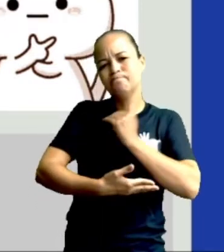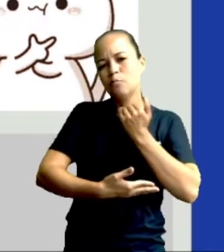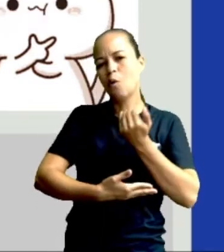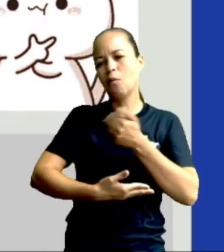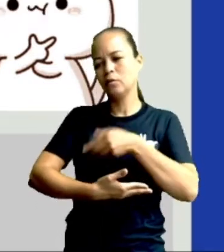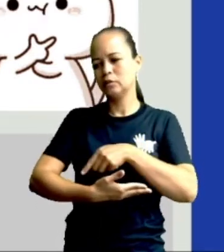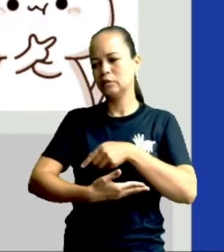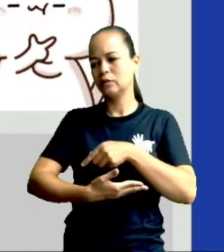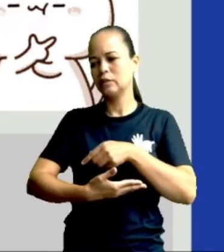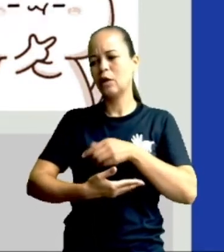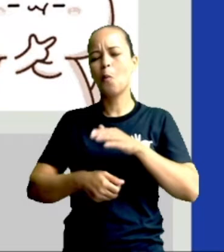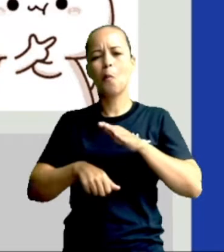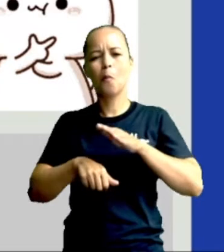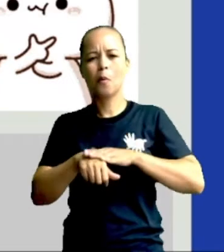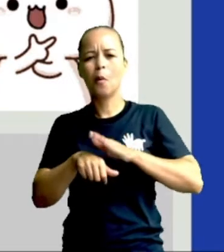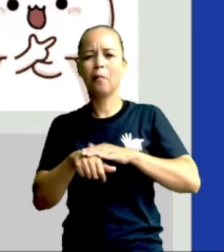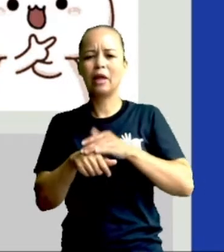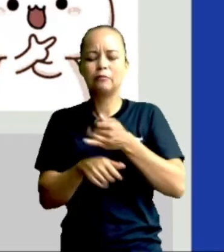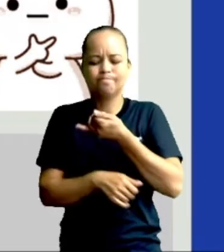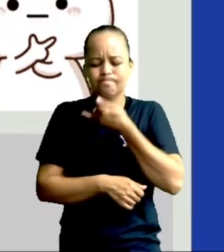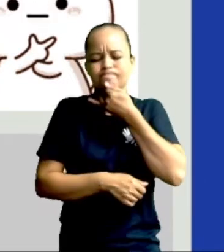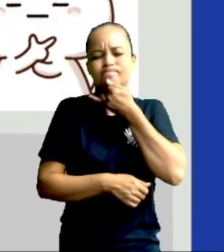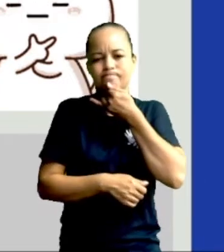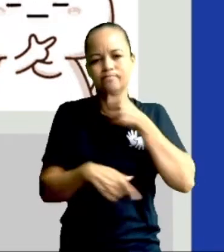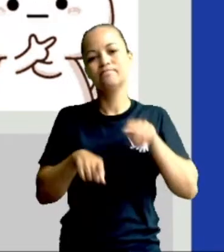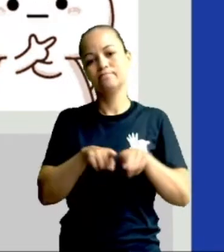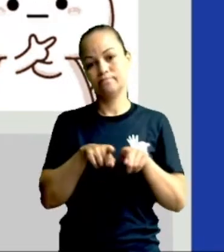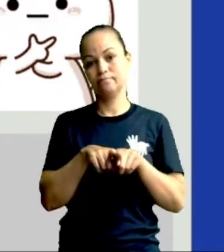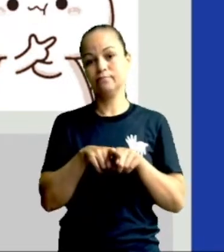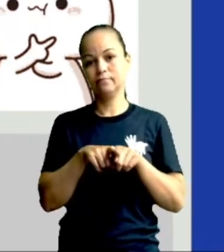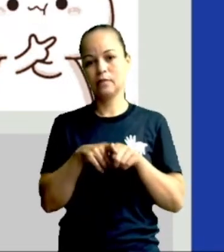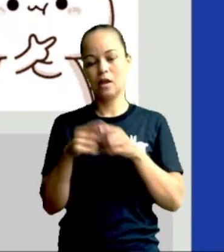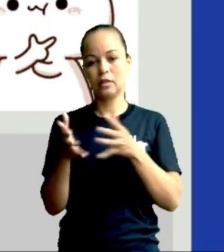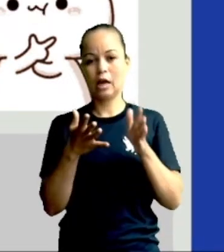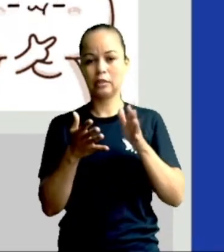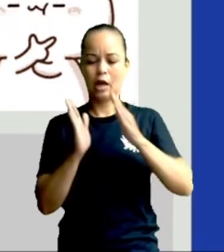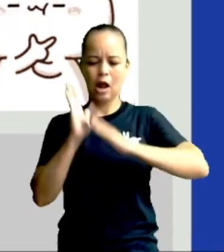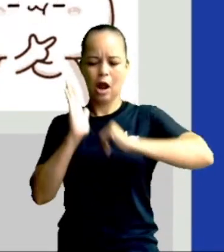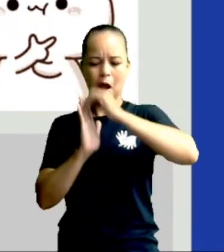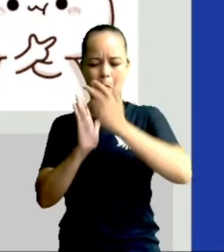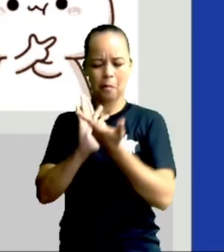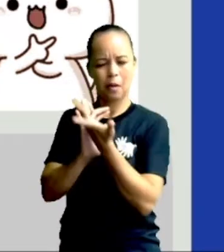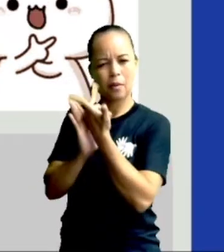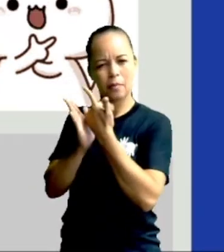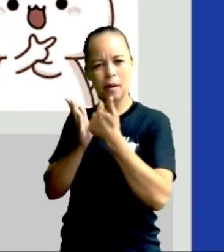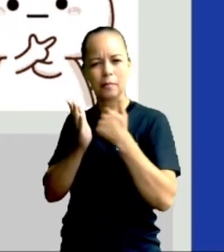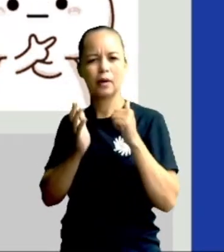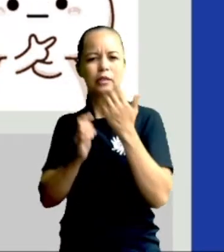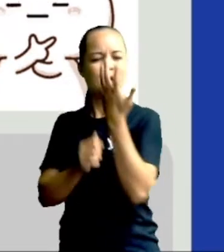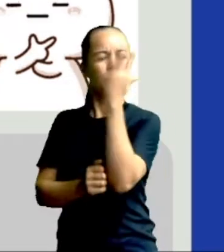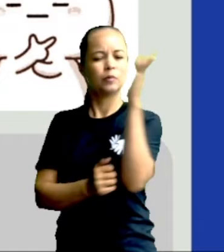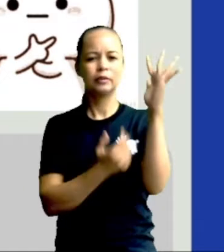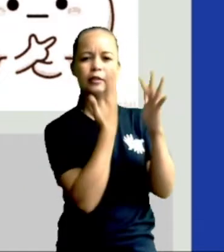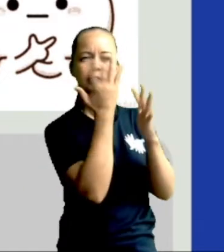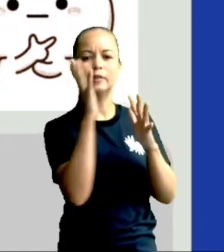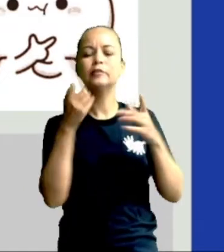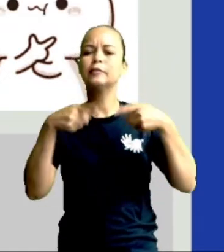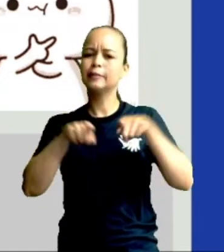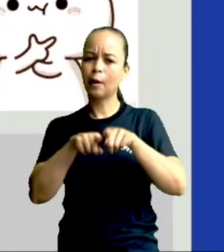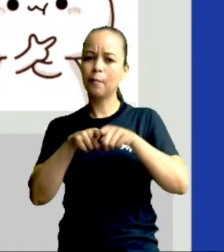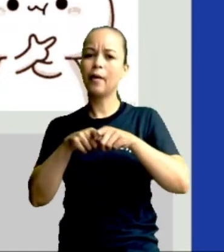retrata momentos tristes também. As pinturas, as telas, os desenhos, as paisagens que são